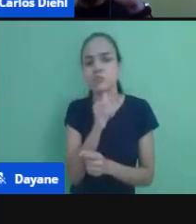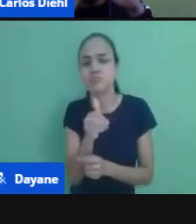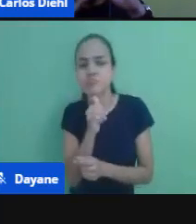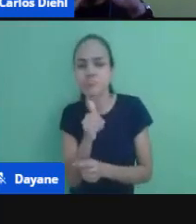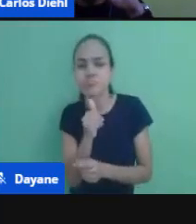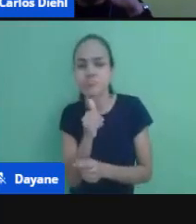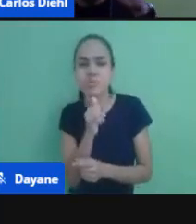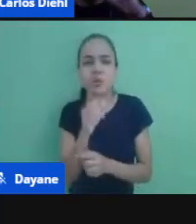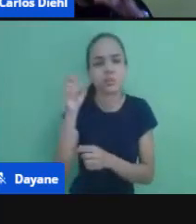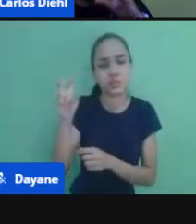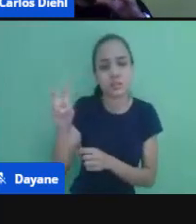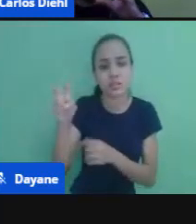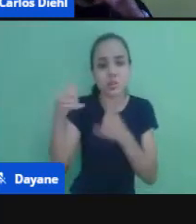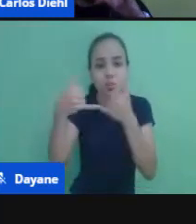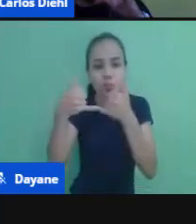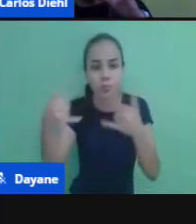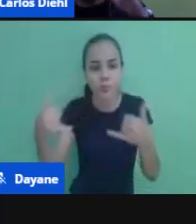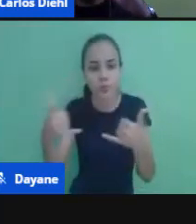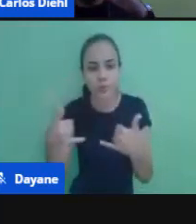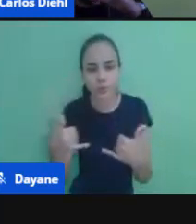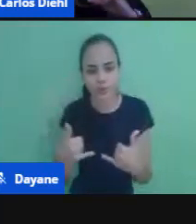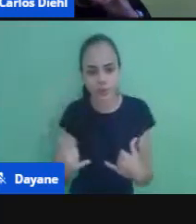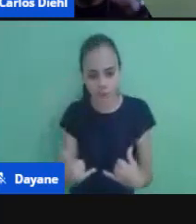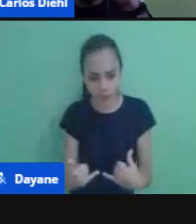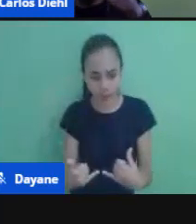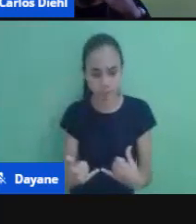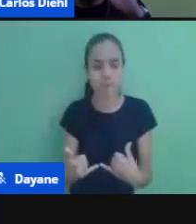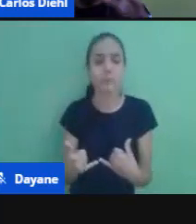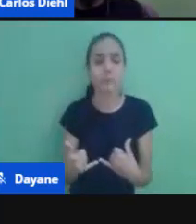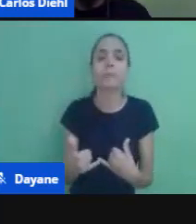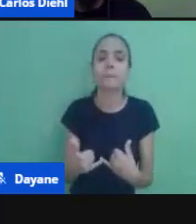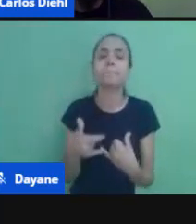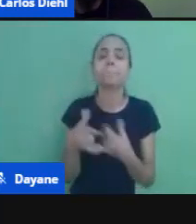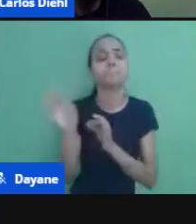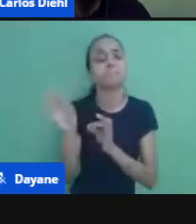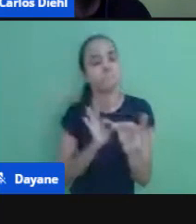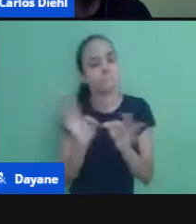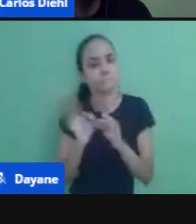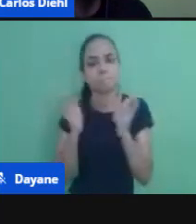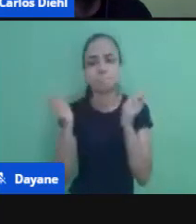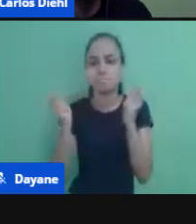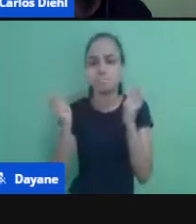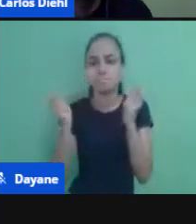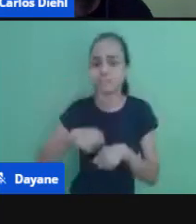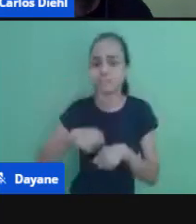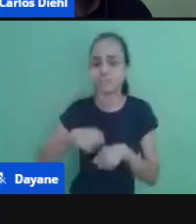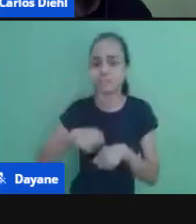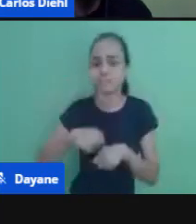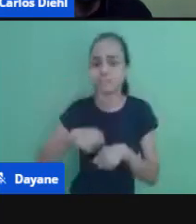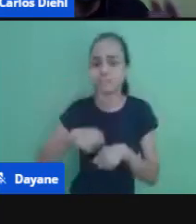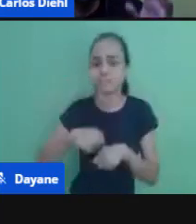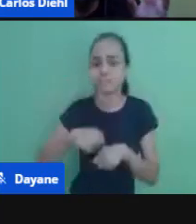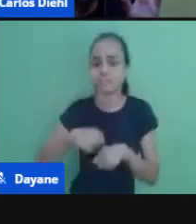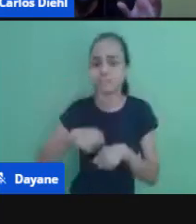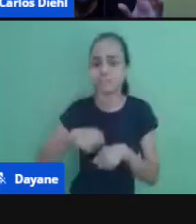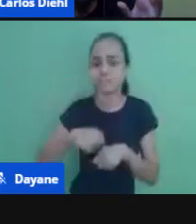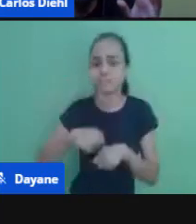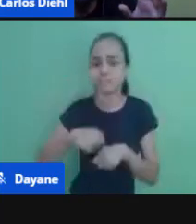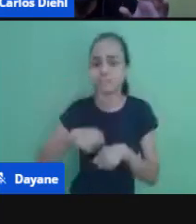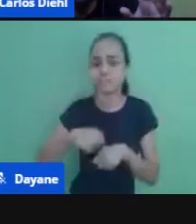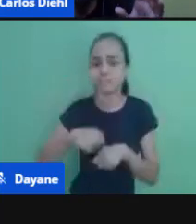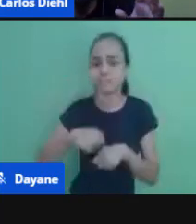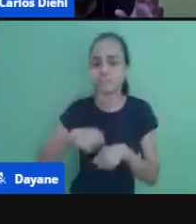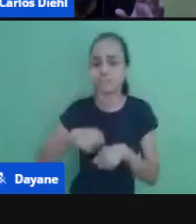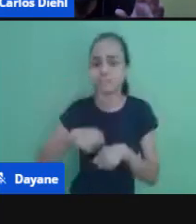razoavelmente elaborada para a gente contar ela de uma determinada perspectiva. Eu trouxe aqui alguns exemplos